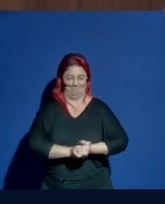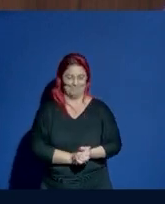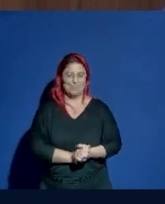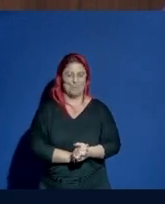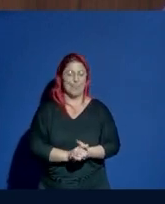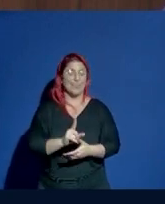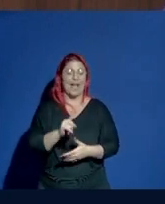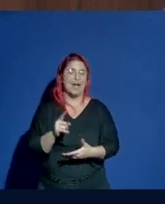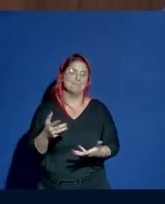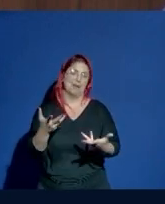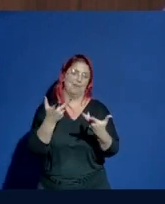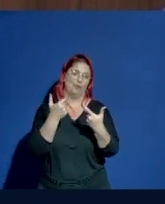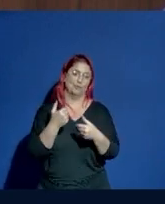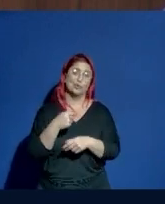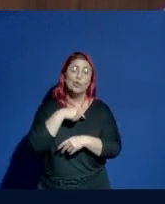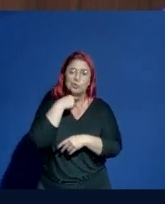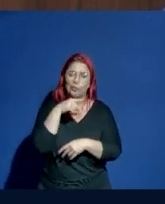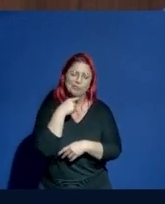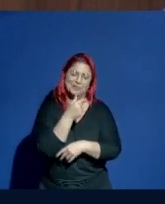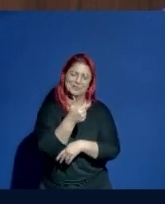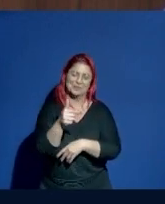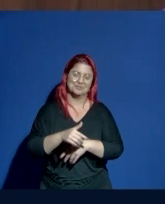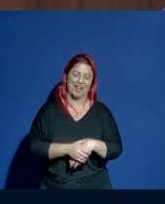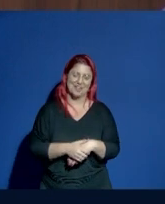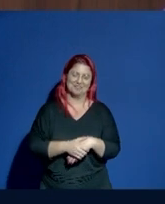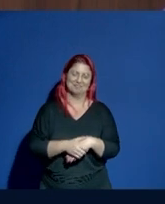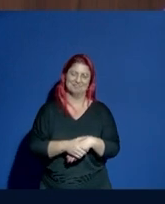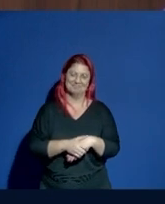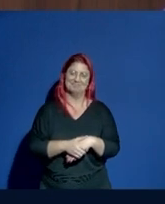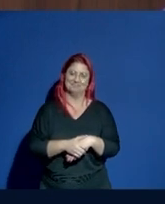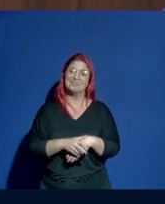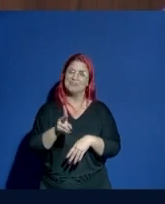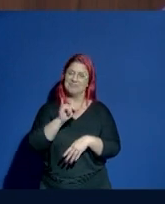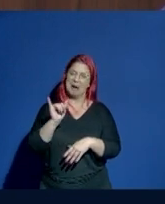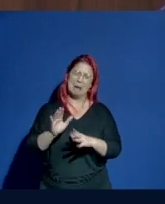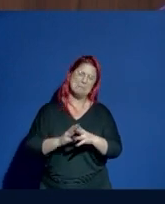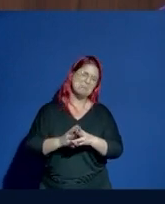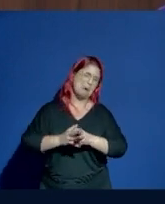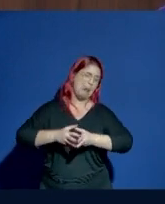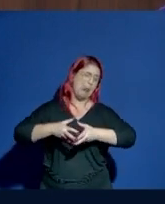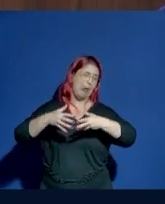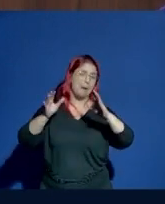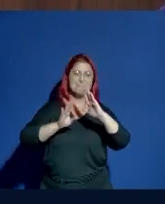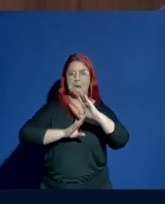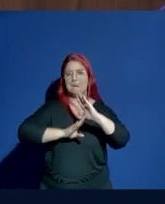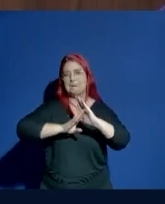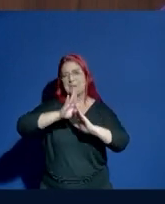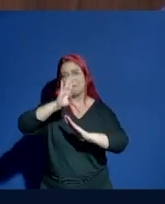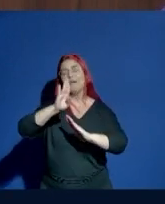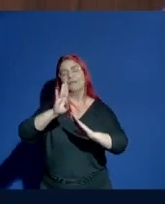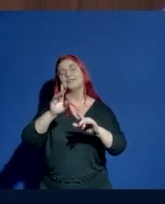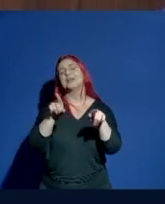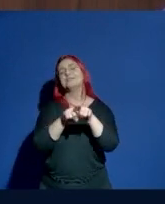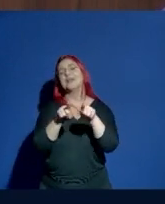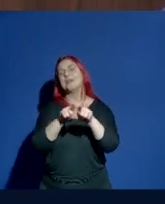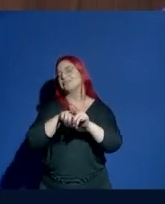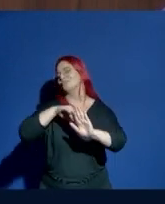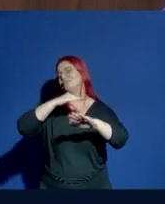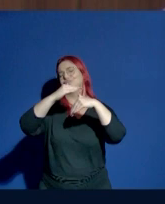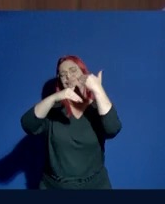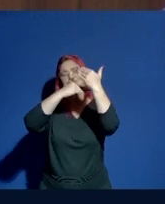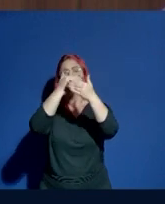É um meio fantástico, eu não tenho dúvida que vai crescer muito e vai permitir que a gente avance